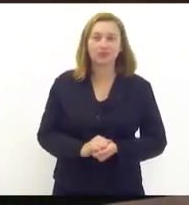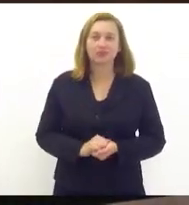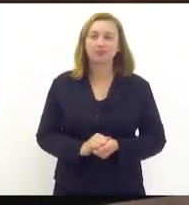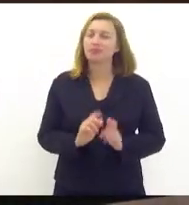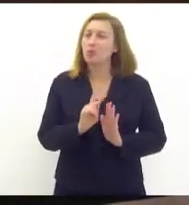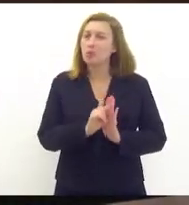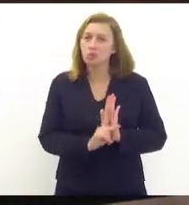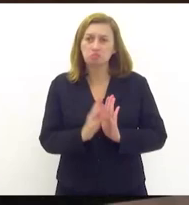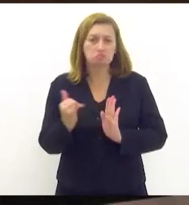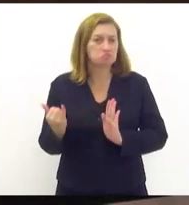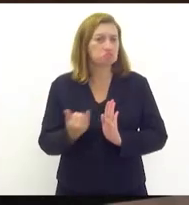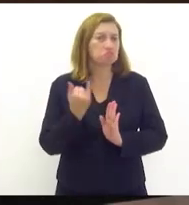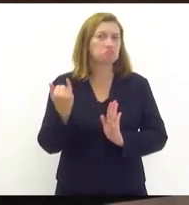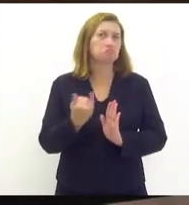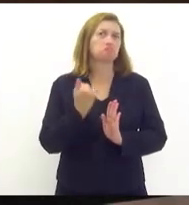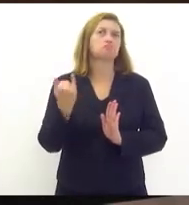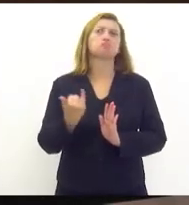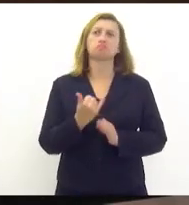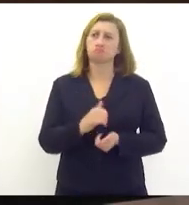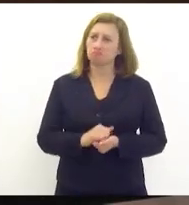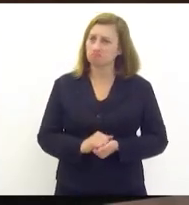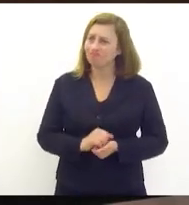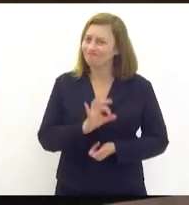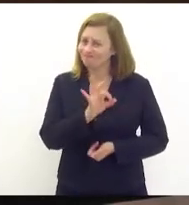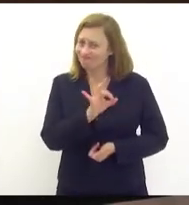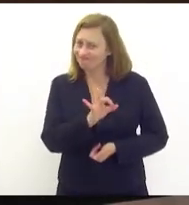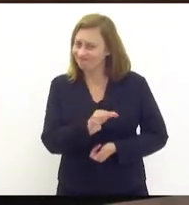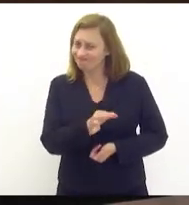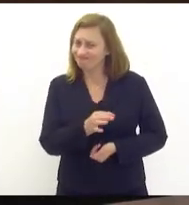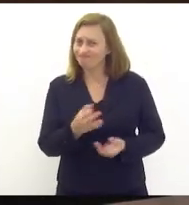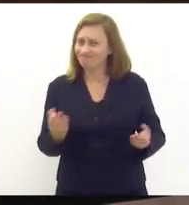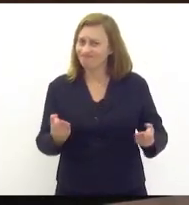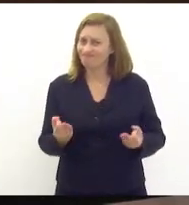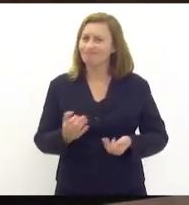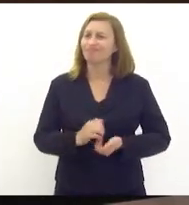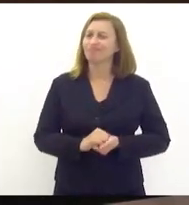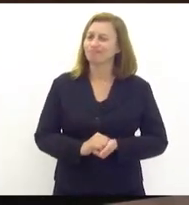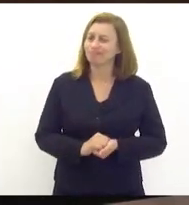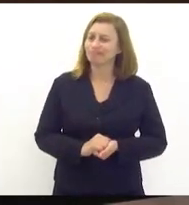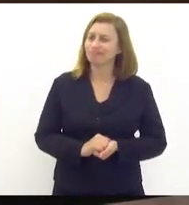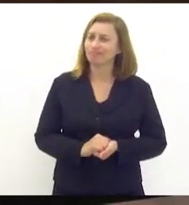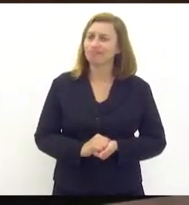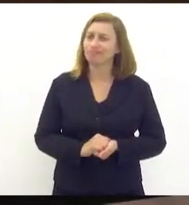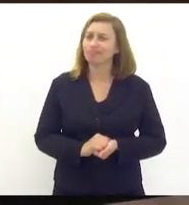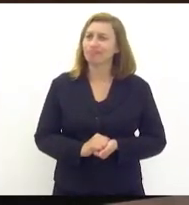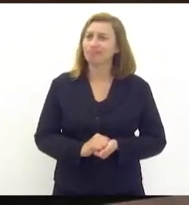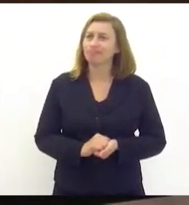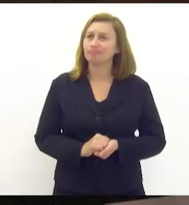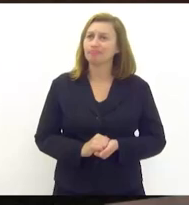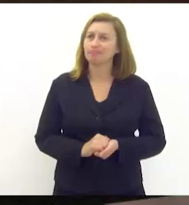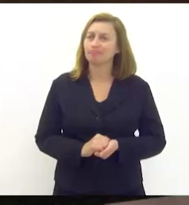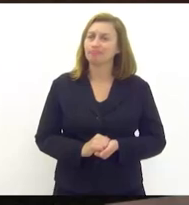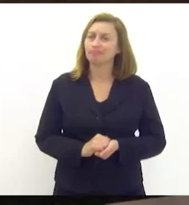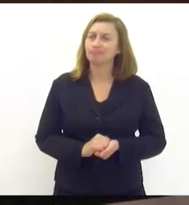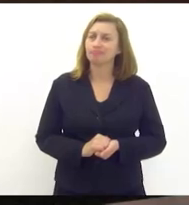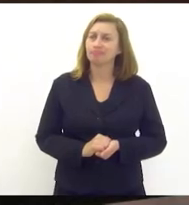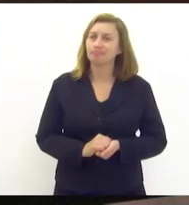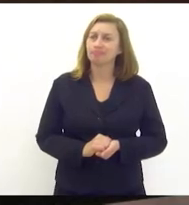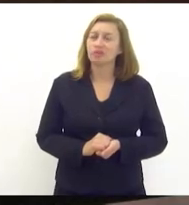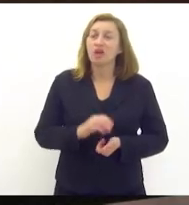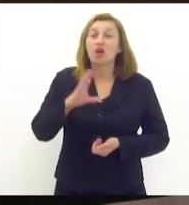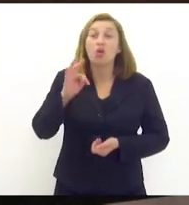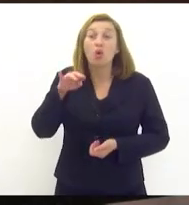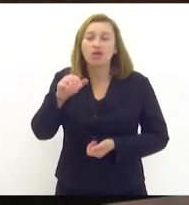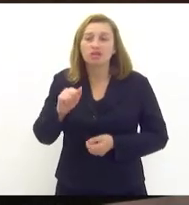esse projeto importante por esse projeto certeiro a questão é da